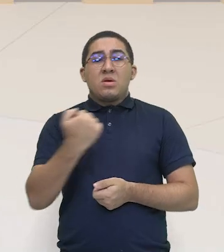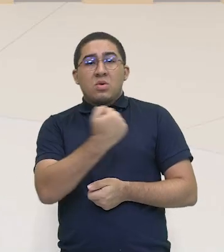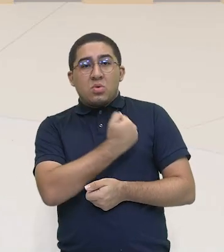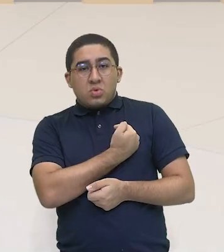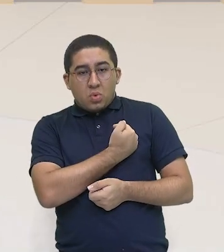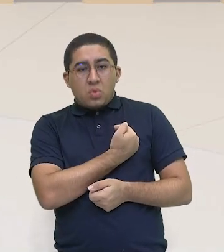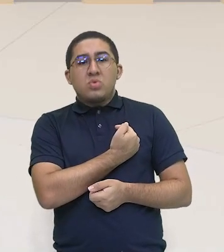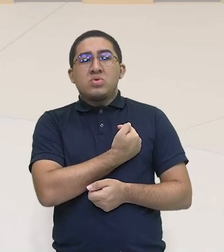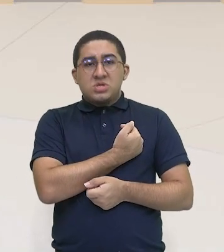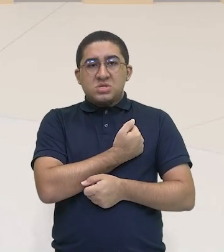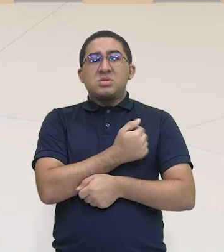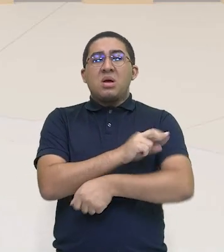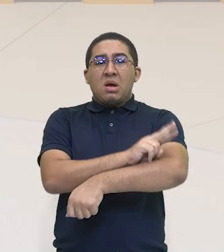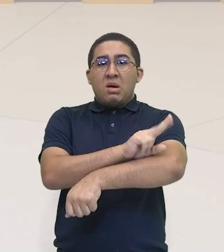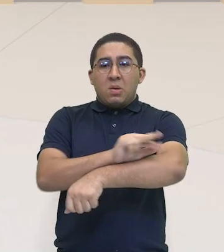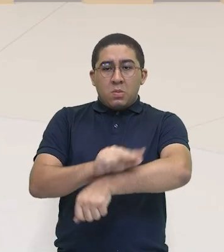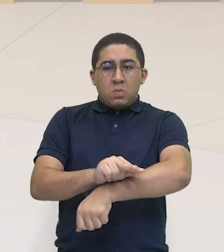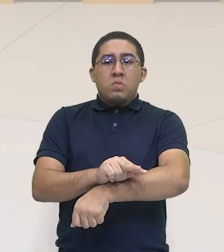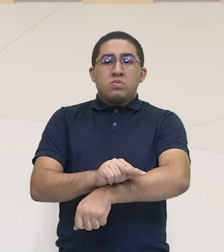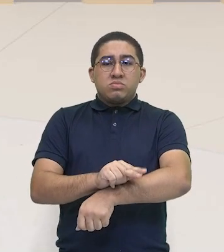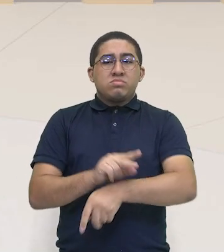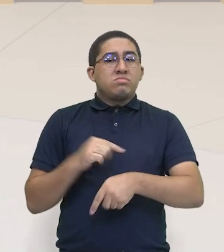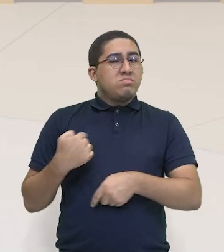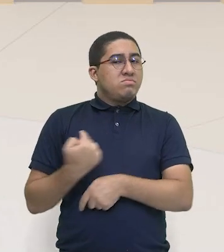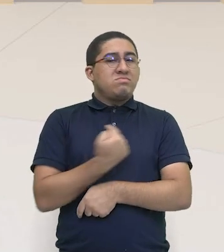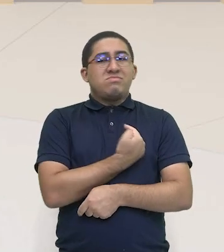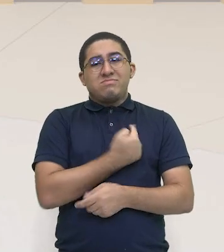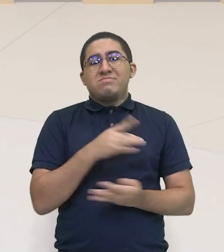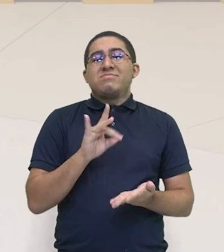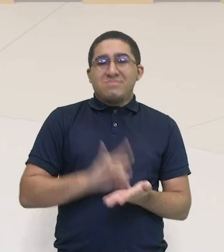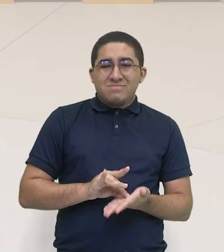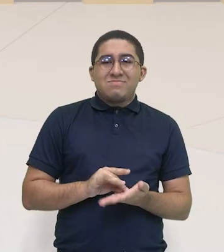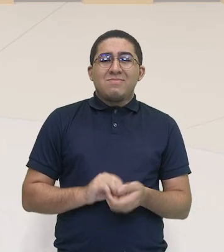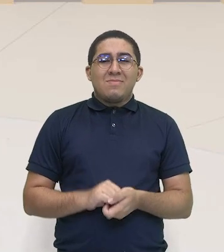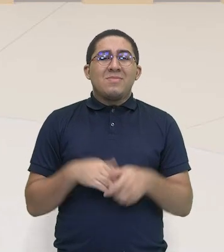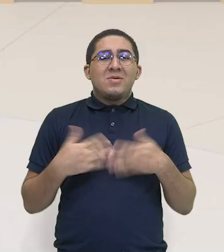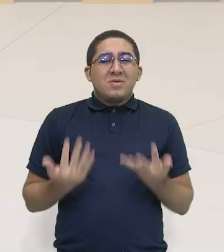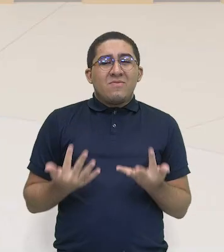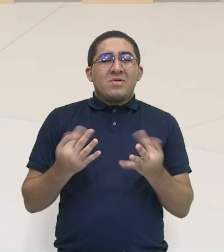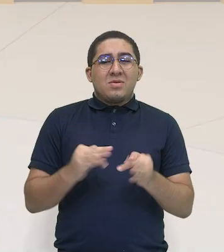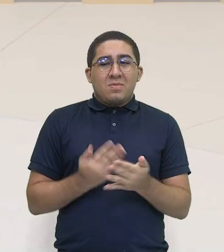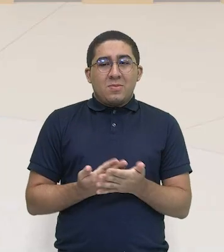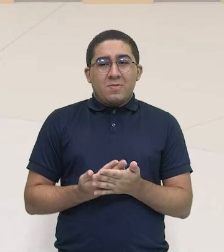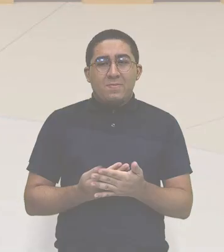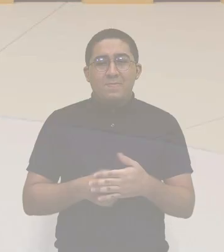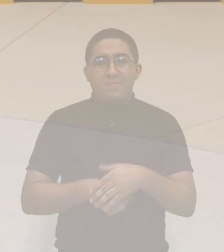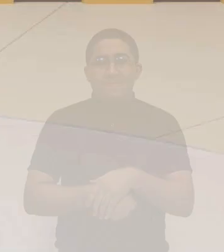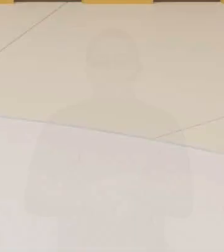raça. Somos todos nós. Muito bem, pessoal, encerramos essa aula.